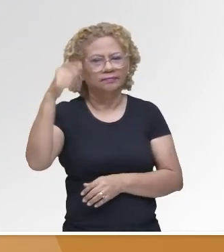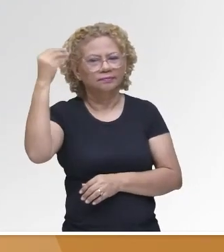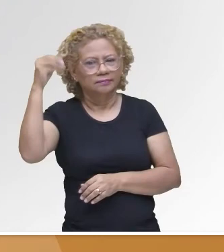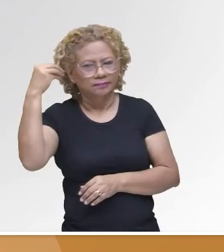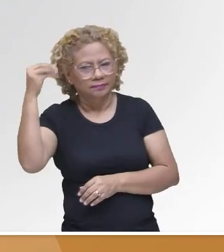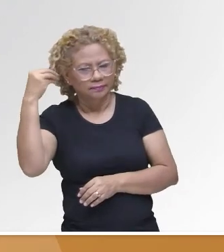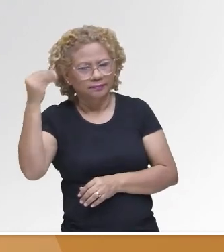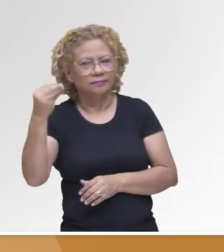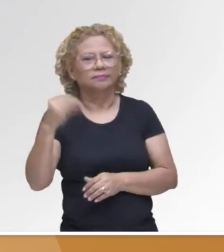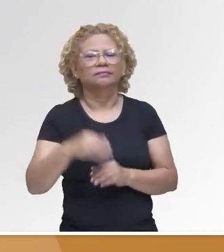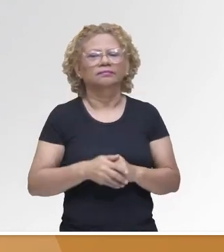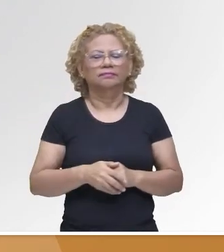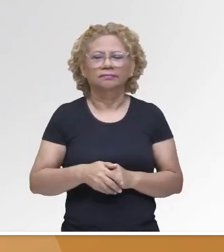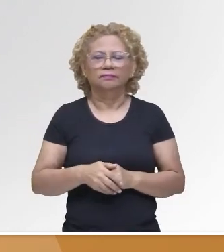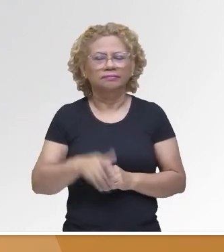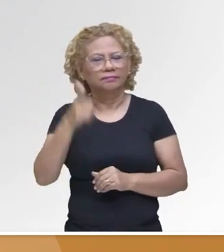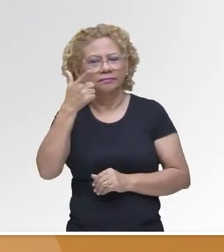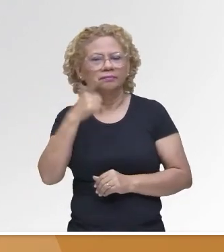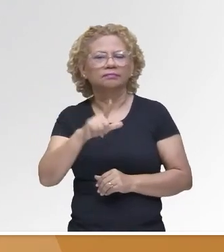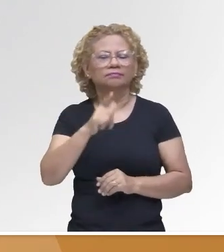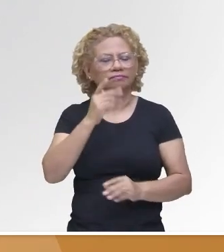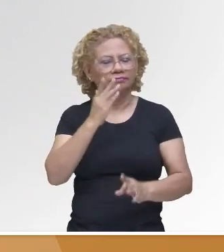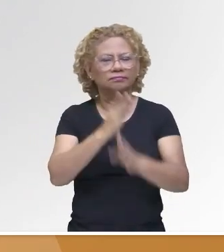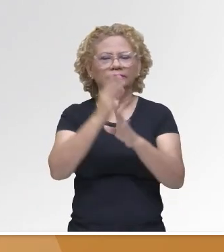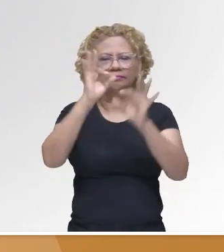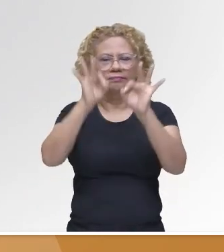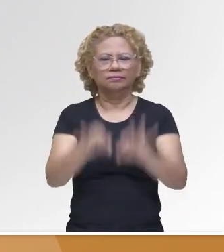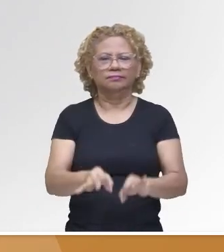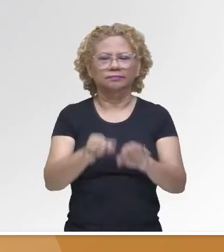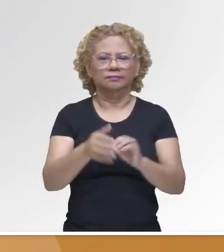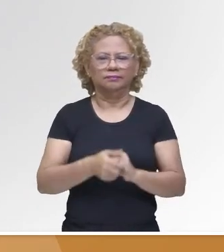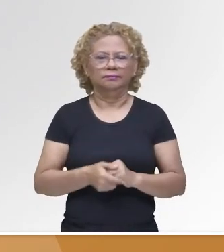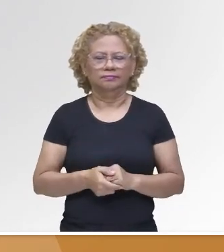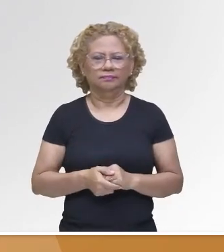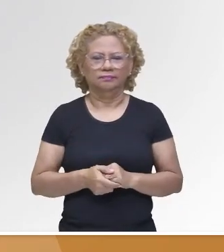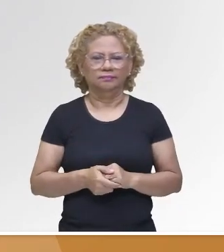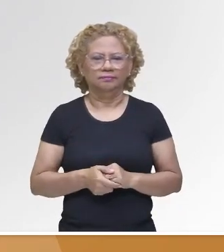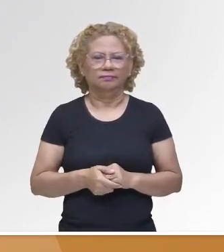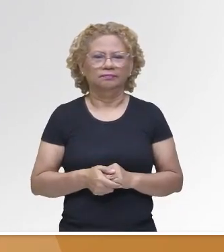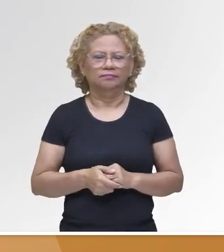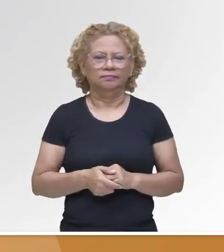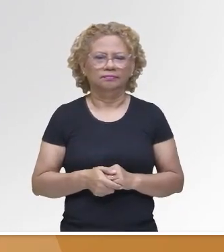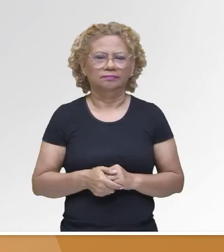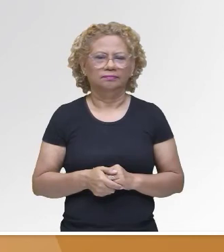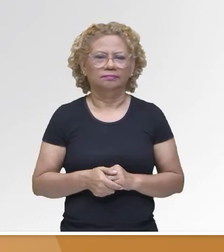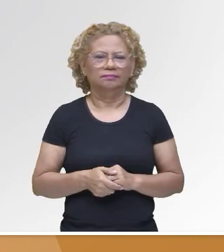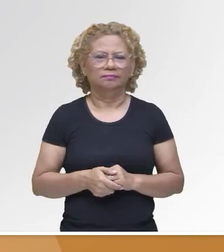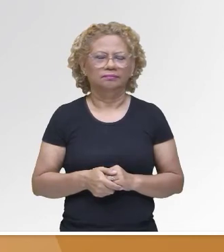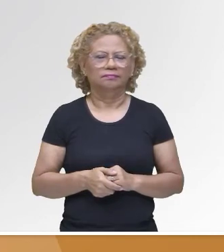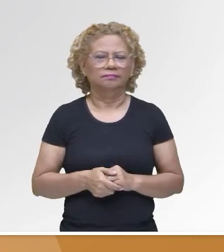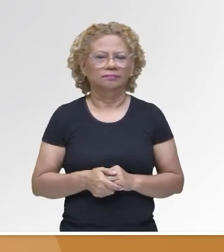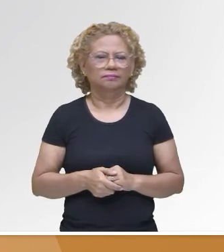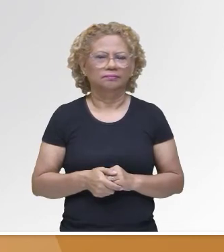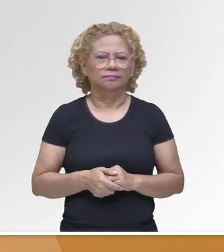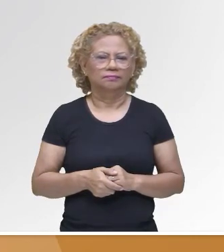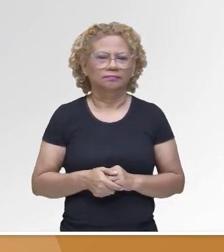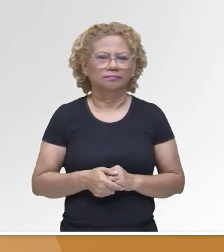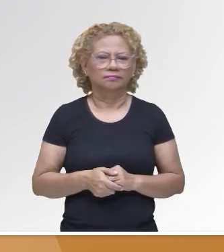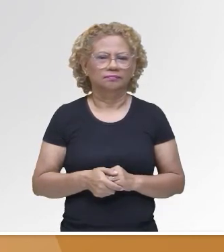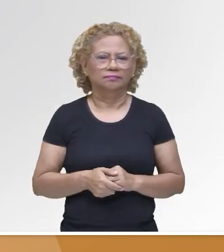observar de novo e começa tudo de novo. Observação, problema, hipótese, papapá,